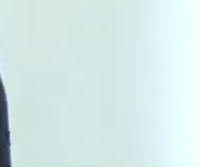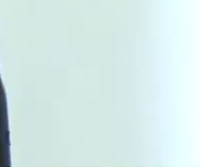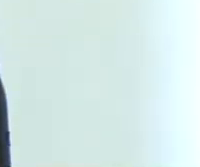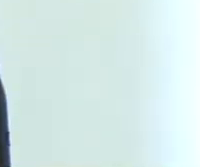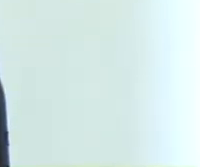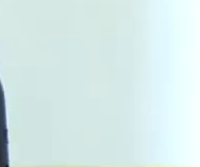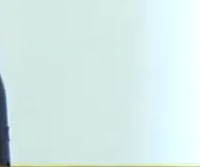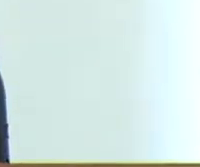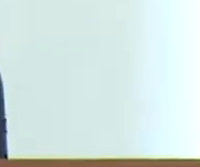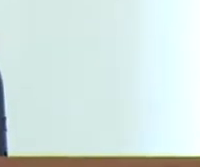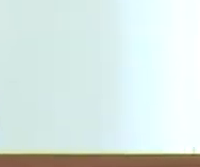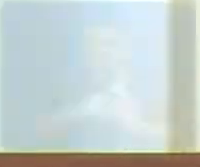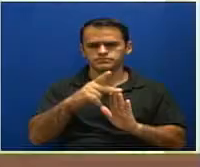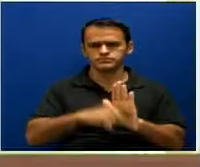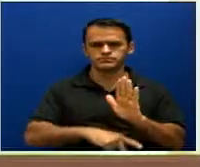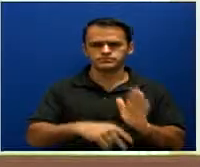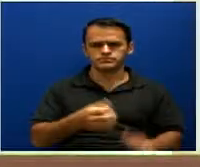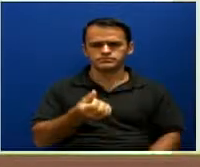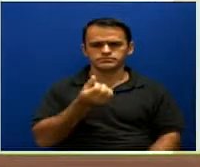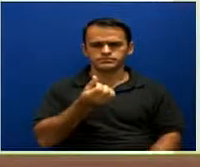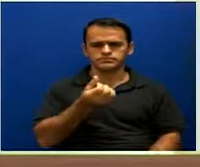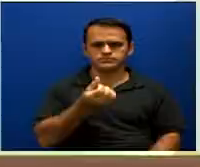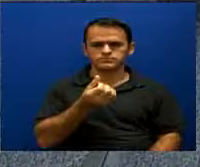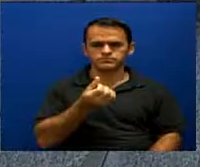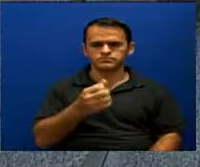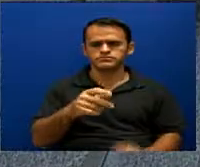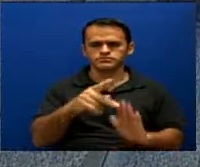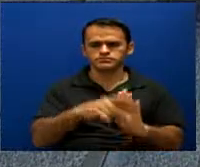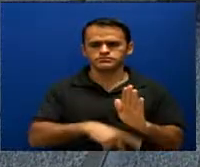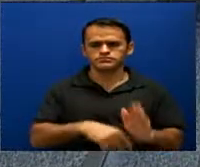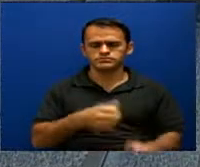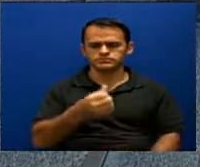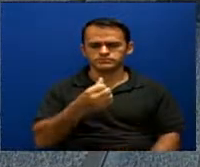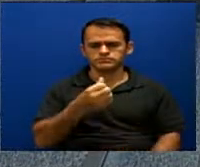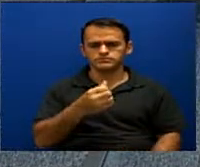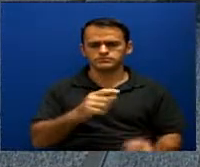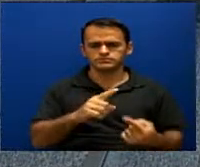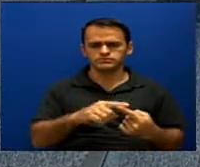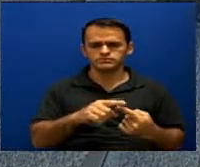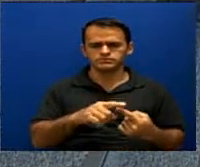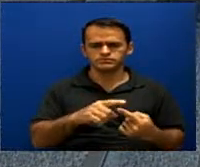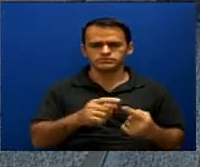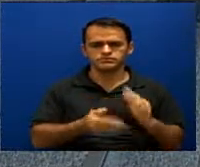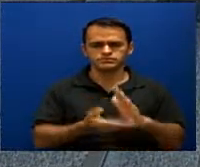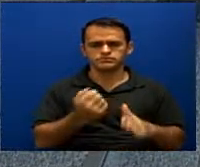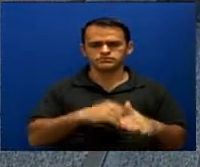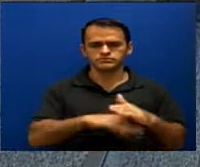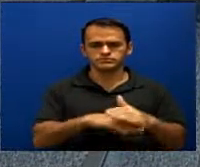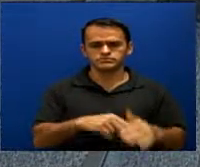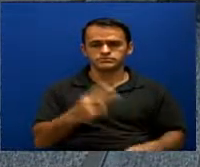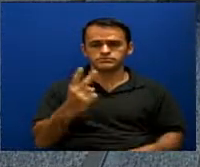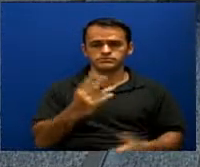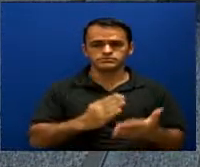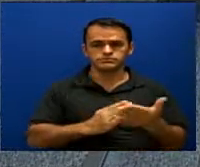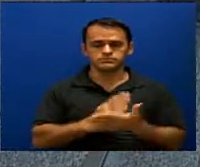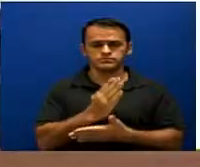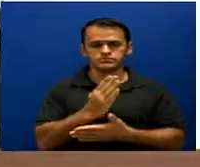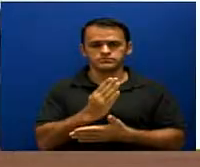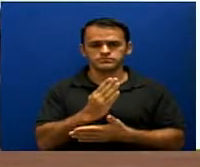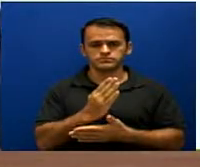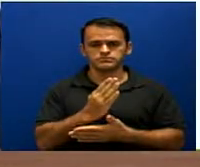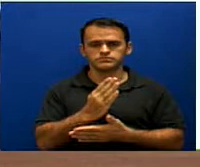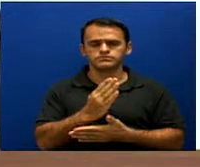6 emendas, né, na primeira discussão. Uma foi arquivada, 2 foram aprovadas e as